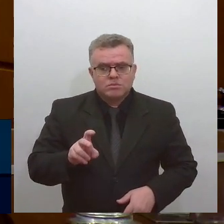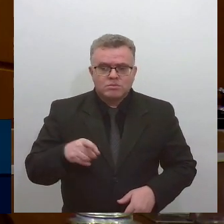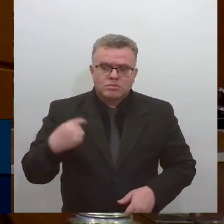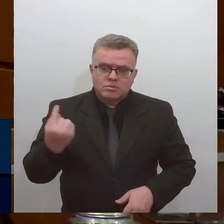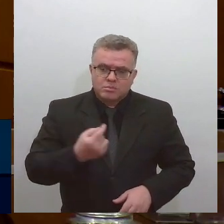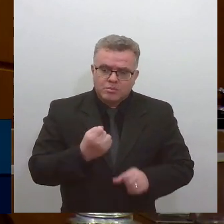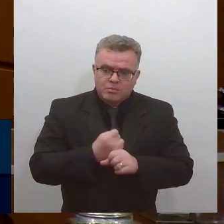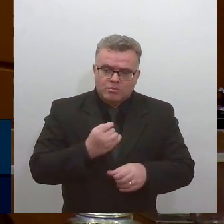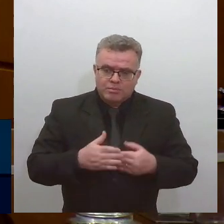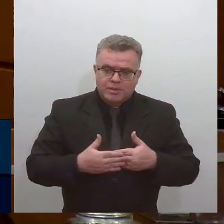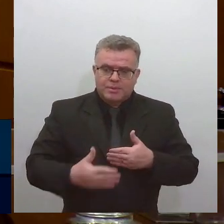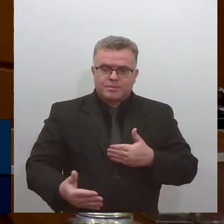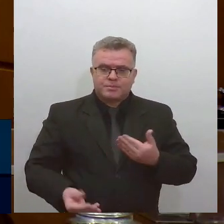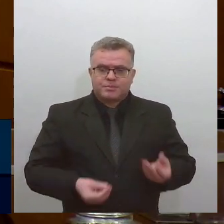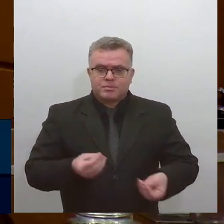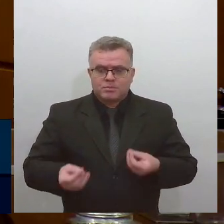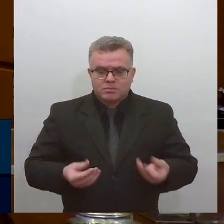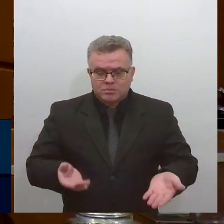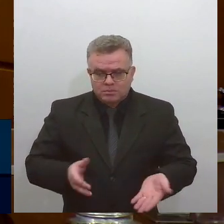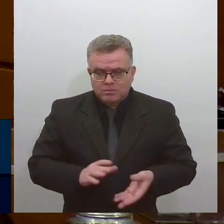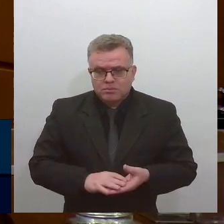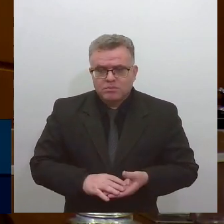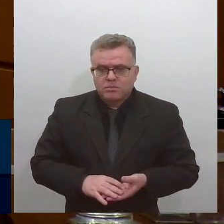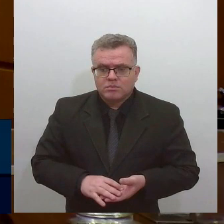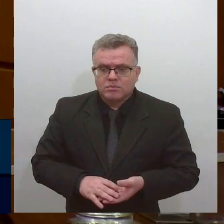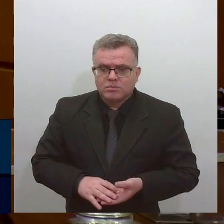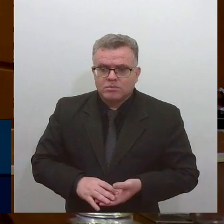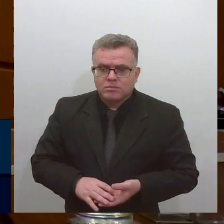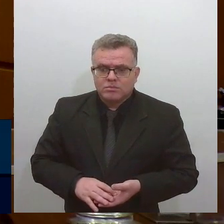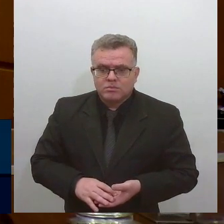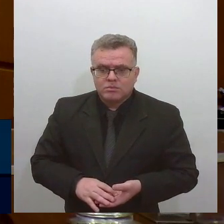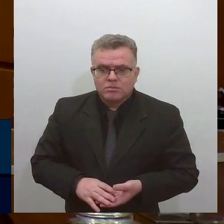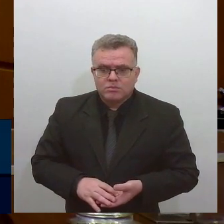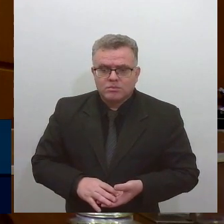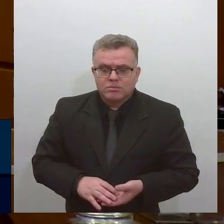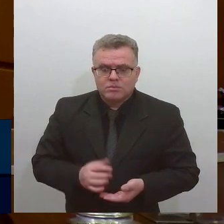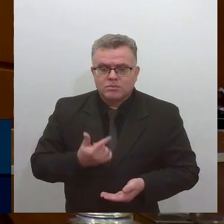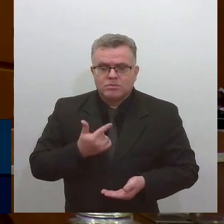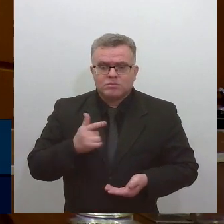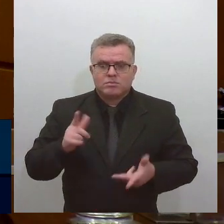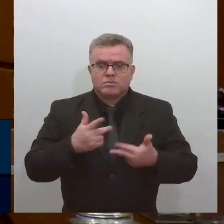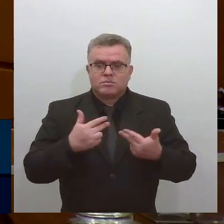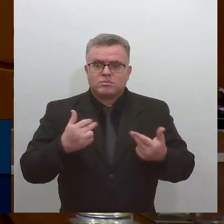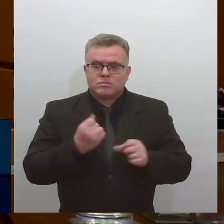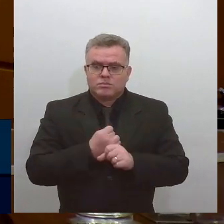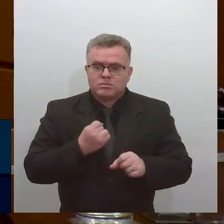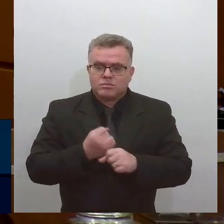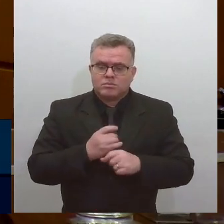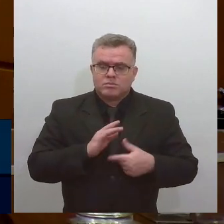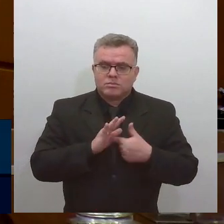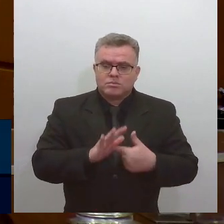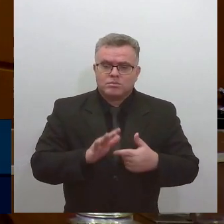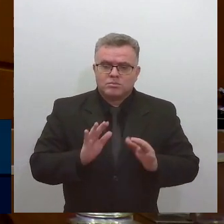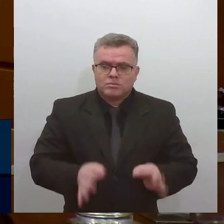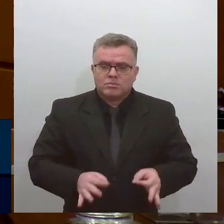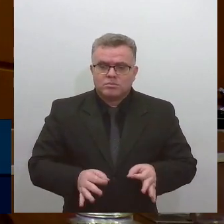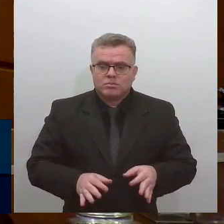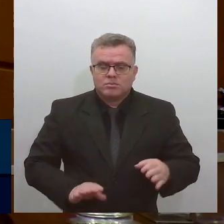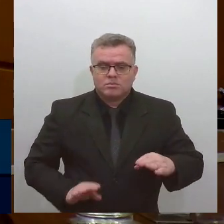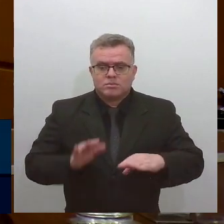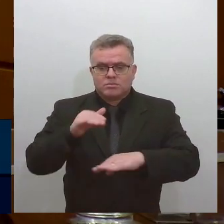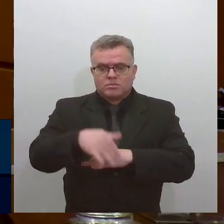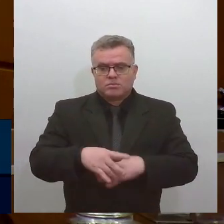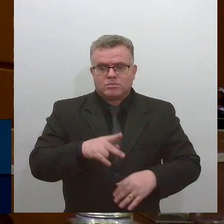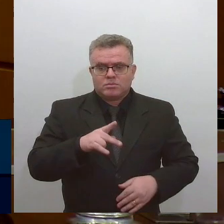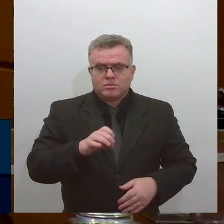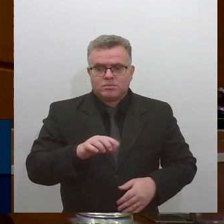obra outra obra importante falei um pouquinho mais cedo dela é a ponte entre Neópolis e Penedo essa é uma ponte